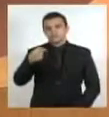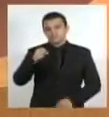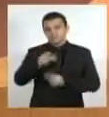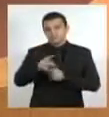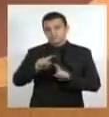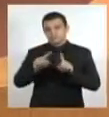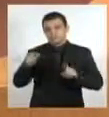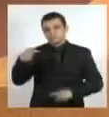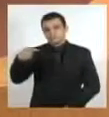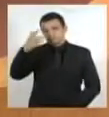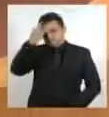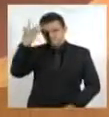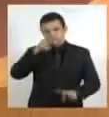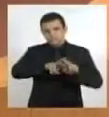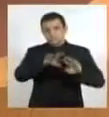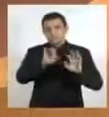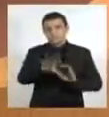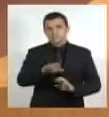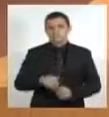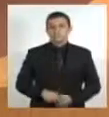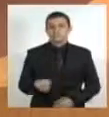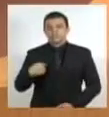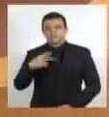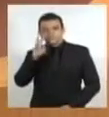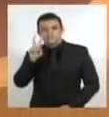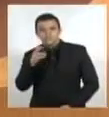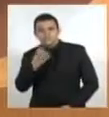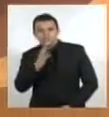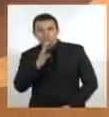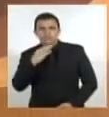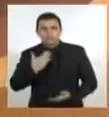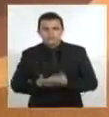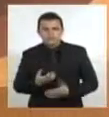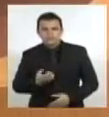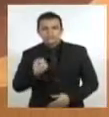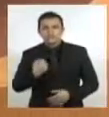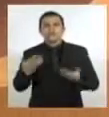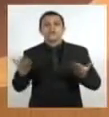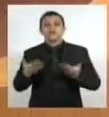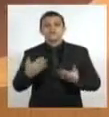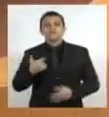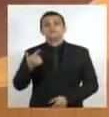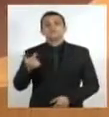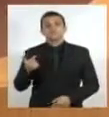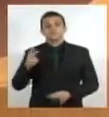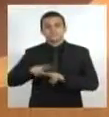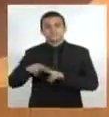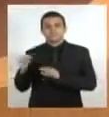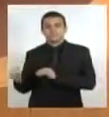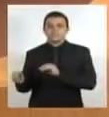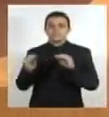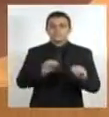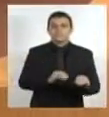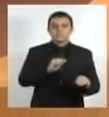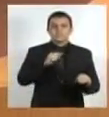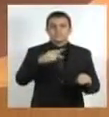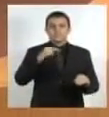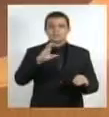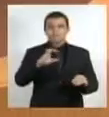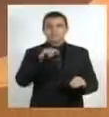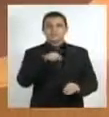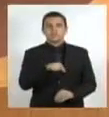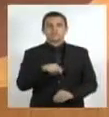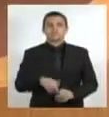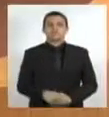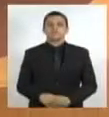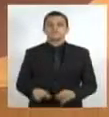grata felicidade e surpresa de que 12 condenados essa semana irão para a PAC do município de Timon,